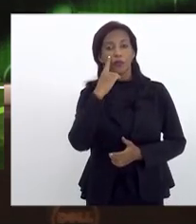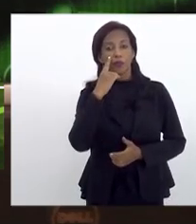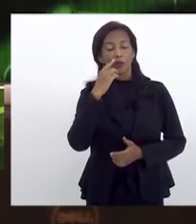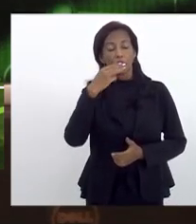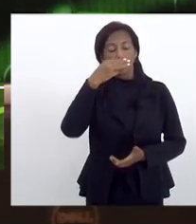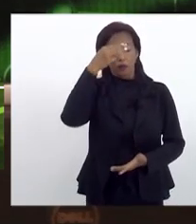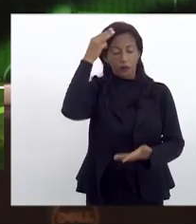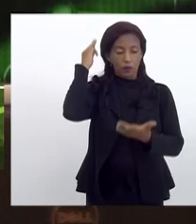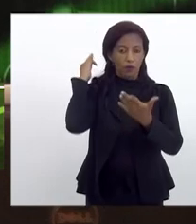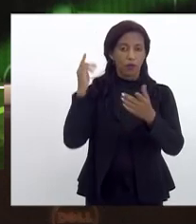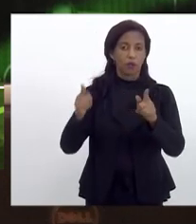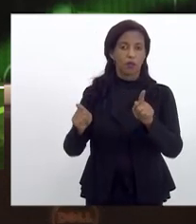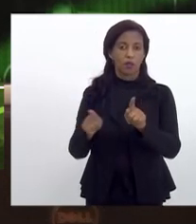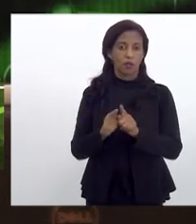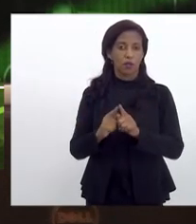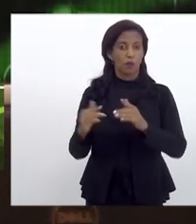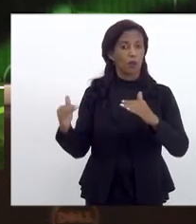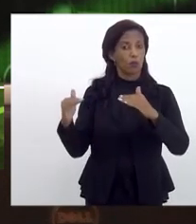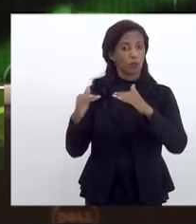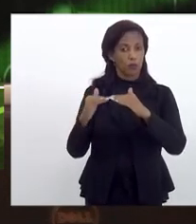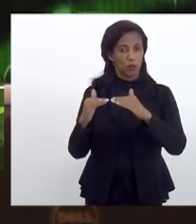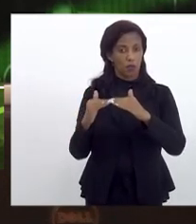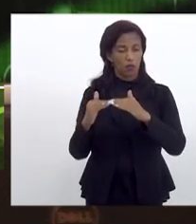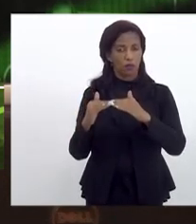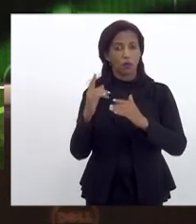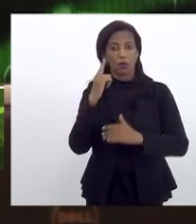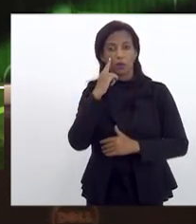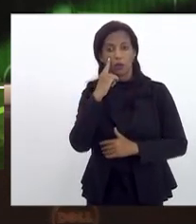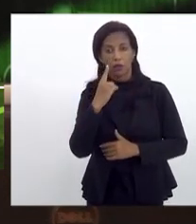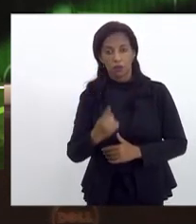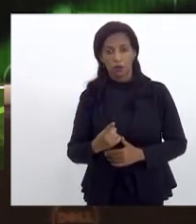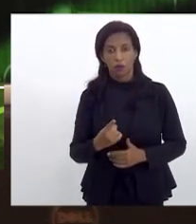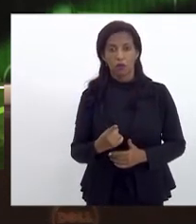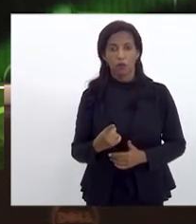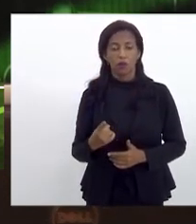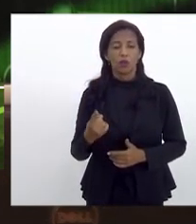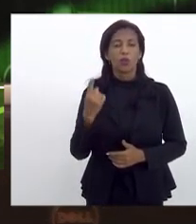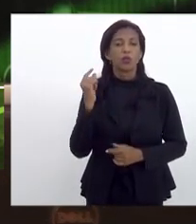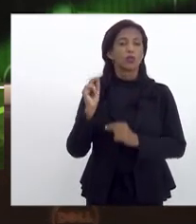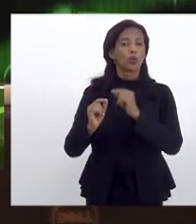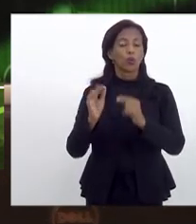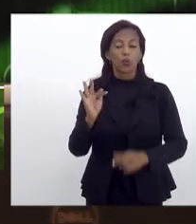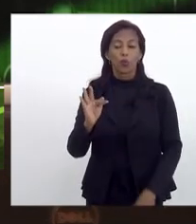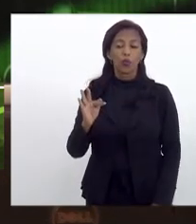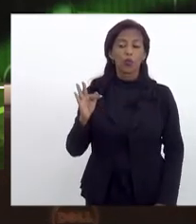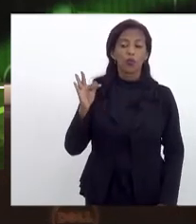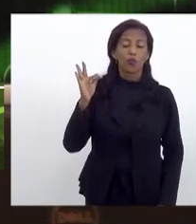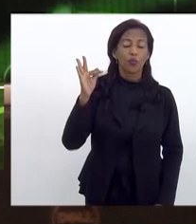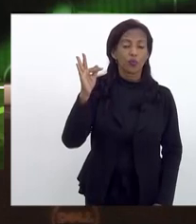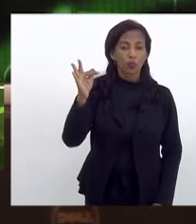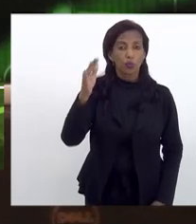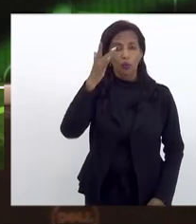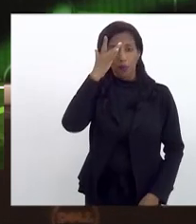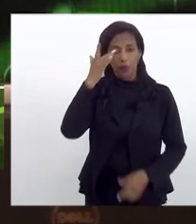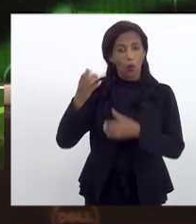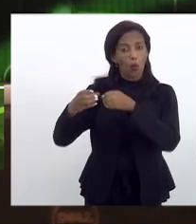Que também Como a questão do teto Ao meu ver É só definir o que Que o futuro servidor Que vai entrar